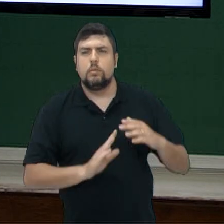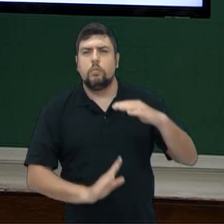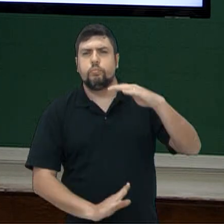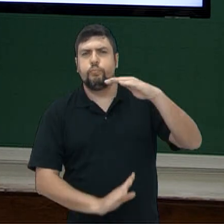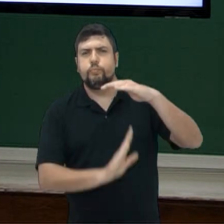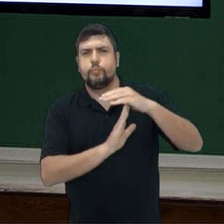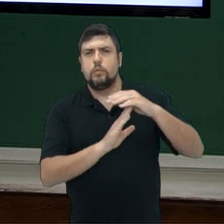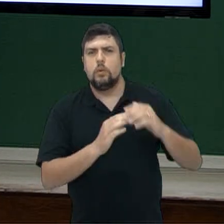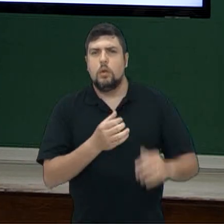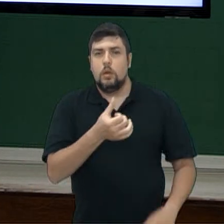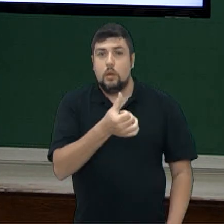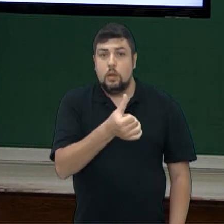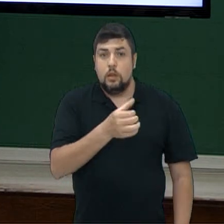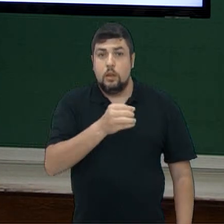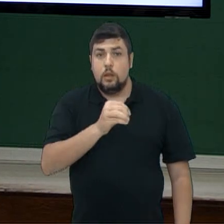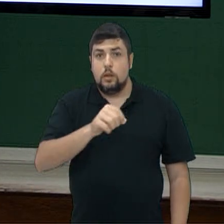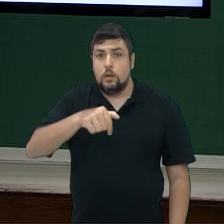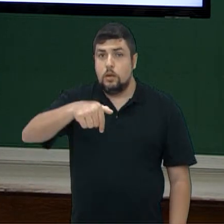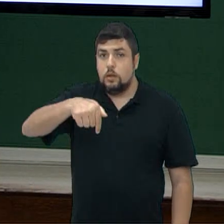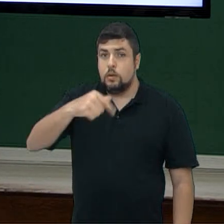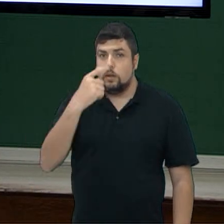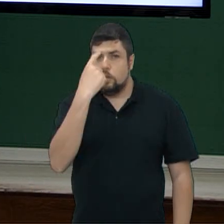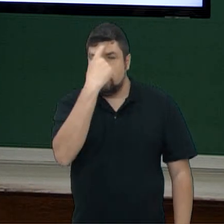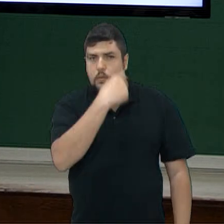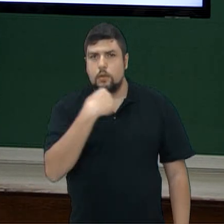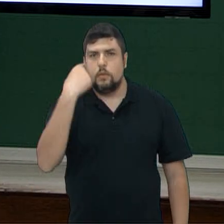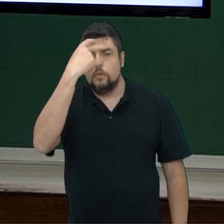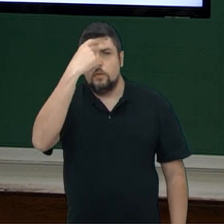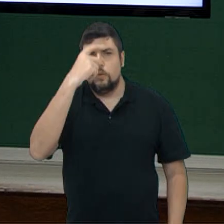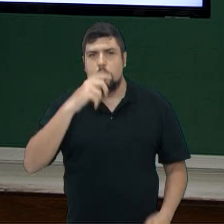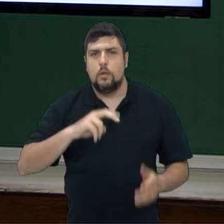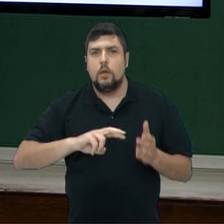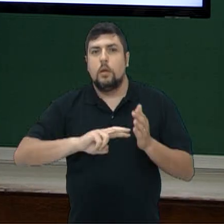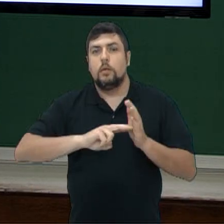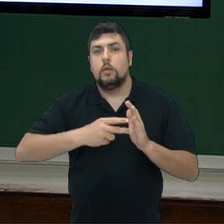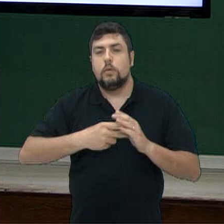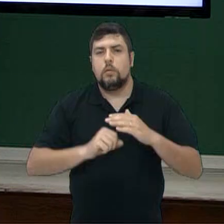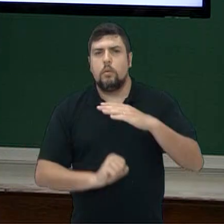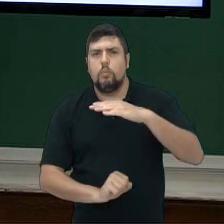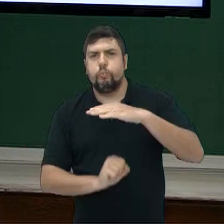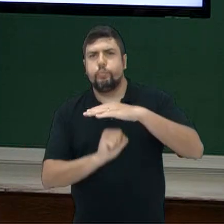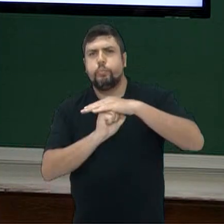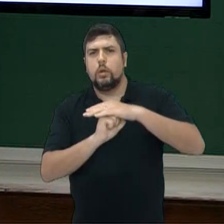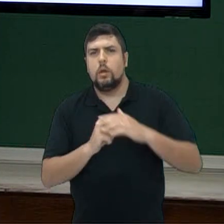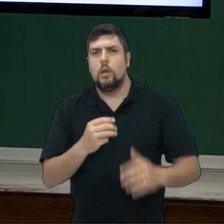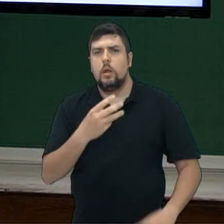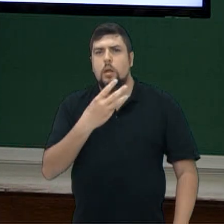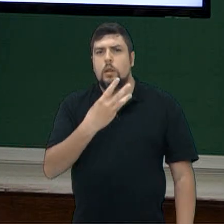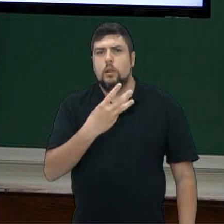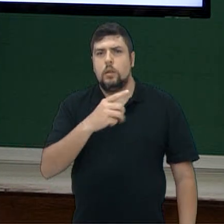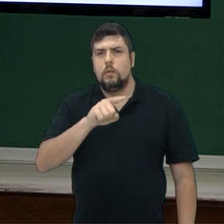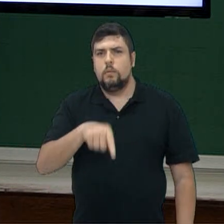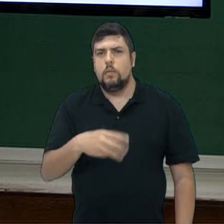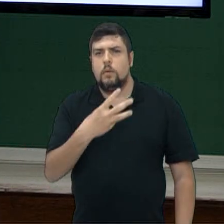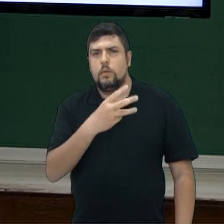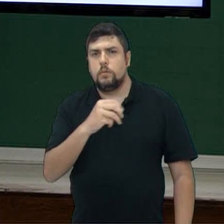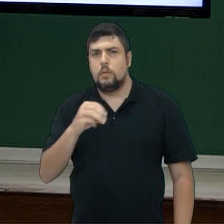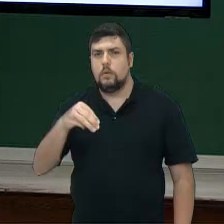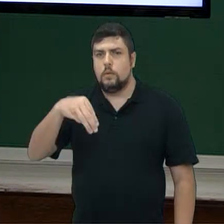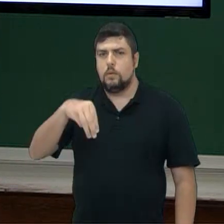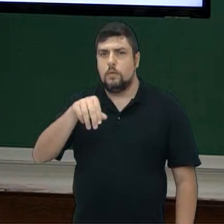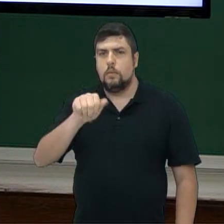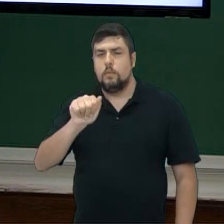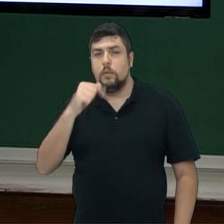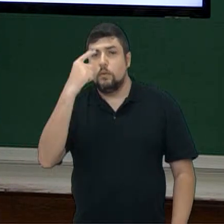horas, né? Isso corresponde a uma carga de 3.300 miliampere hora, né? Que é a mesma